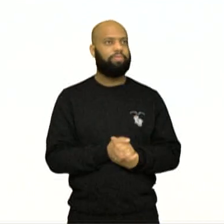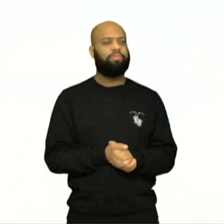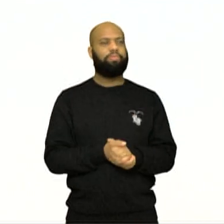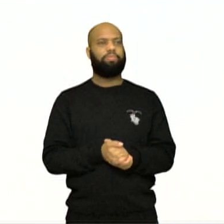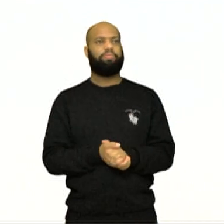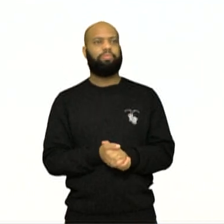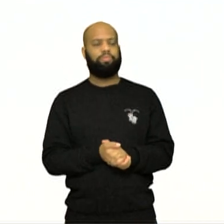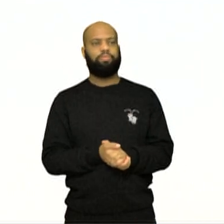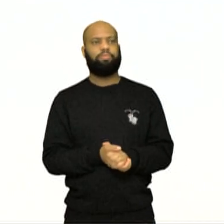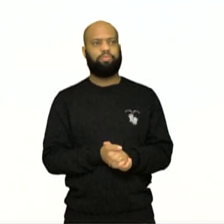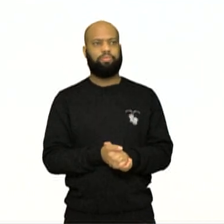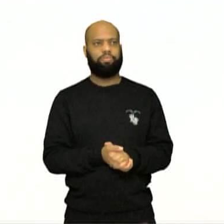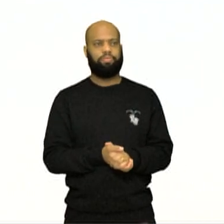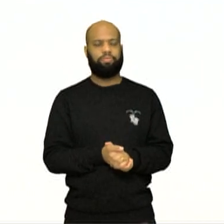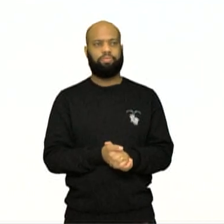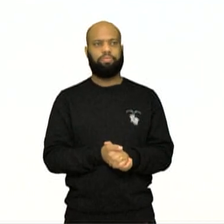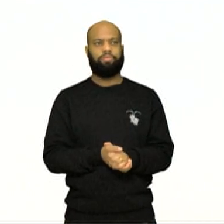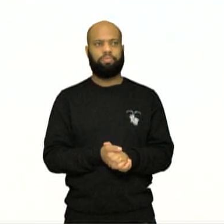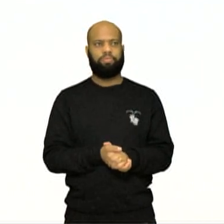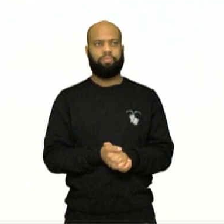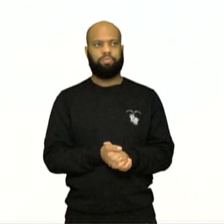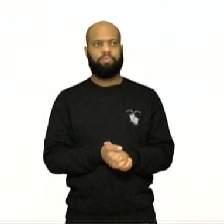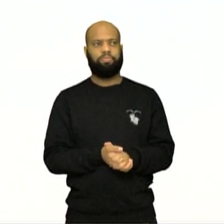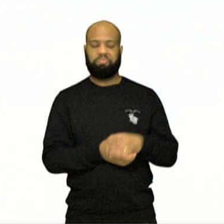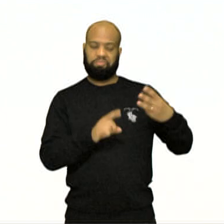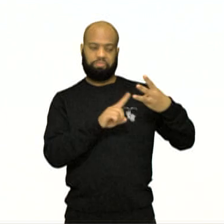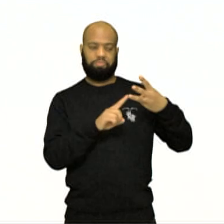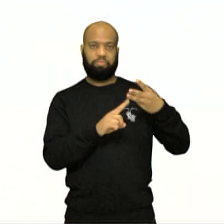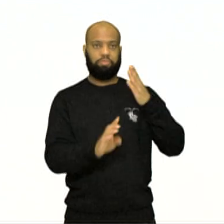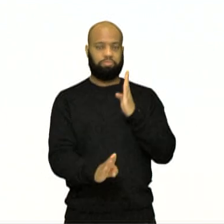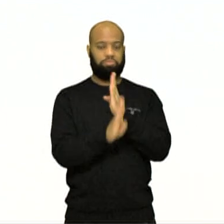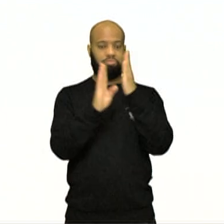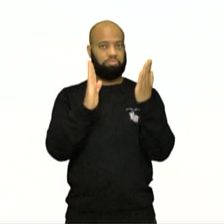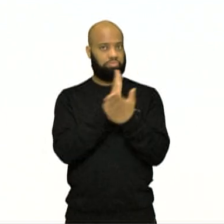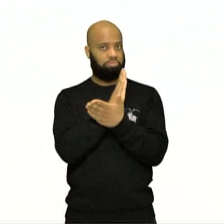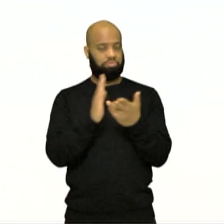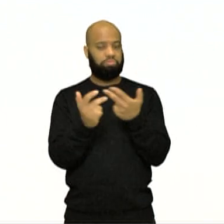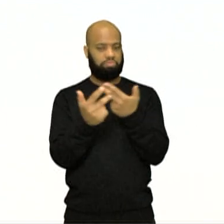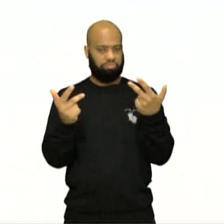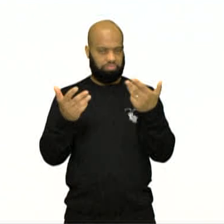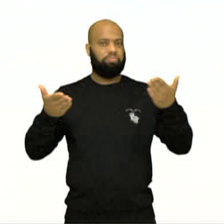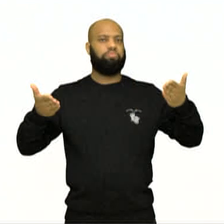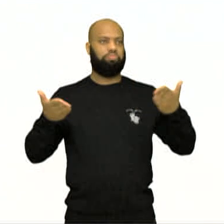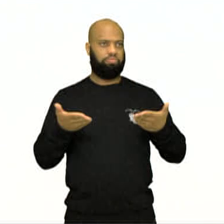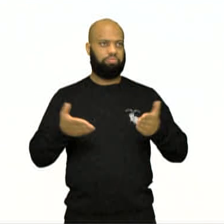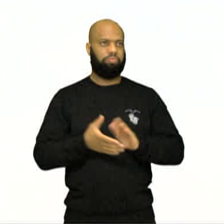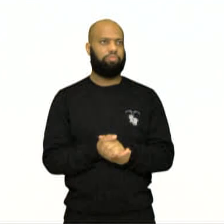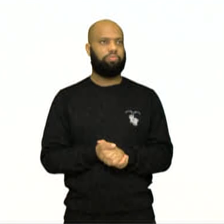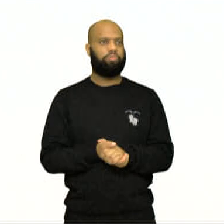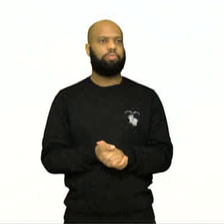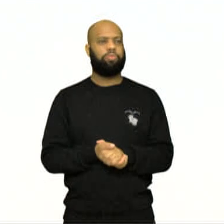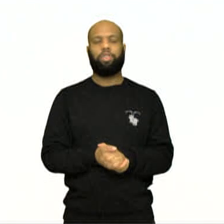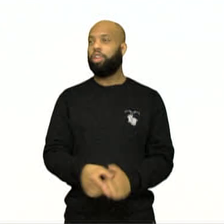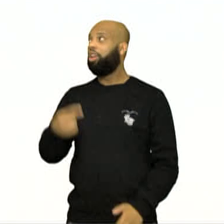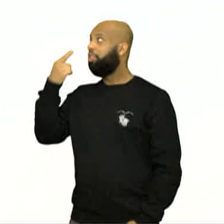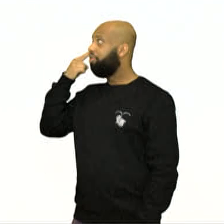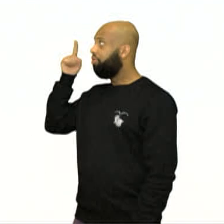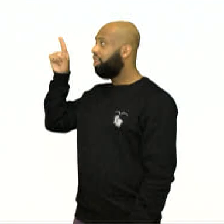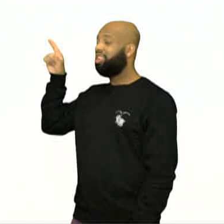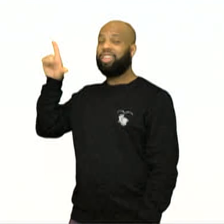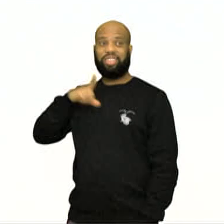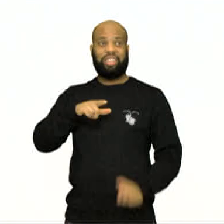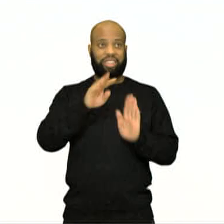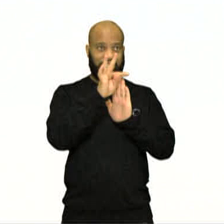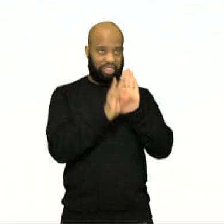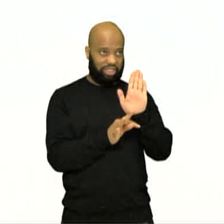So, let's discover some things. Então, vamos descobrir algumas coisas aqui, tá bom? Aqui eu tenho o texto